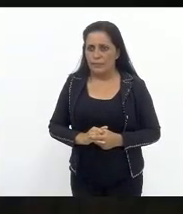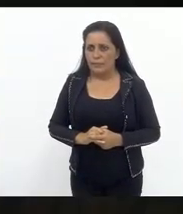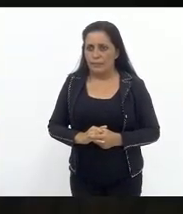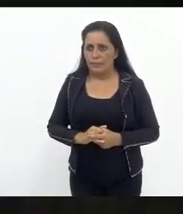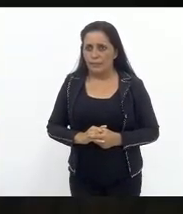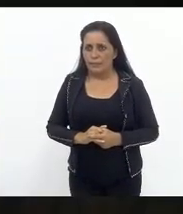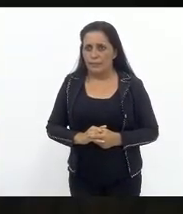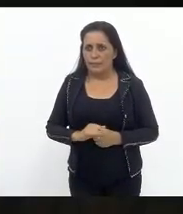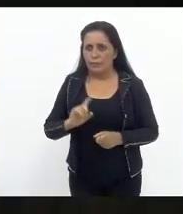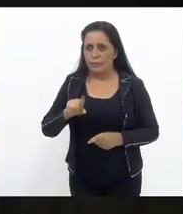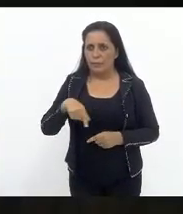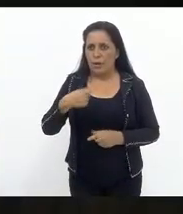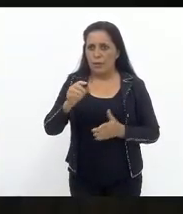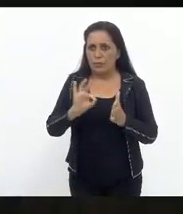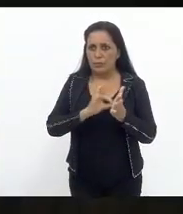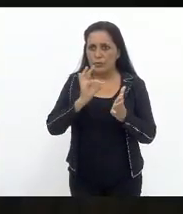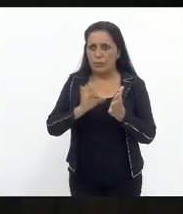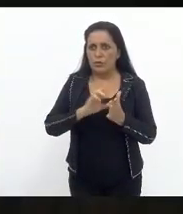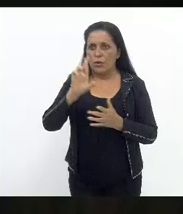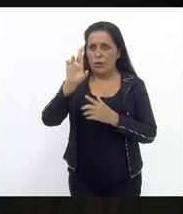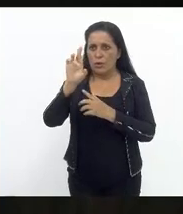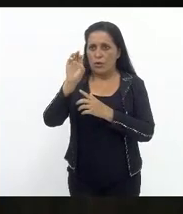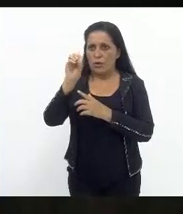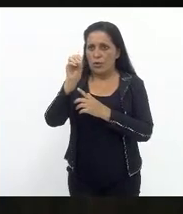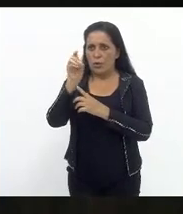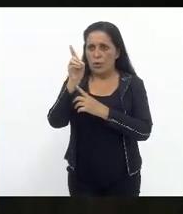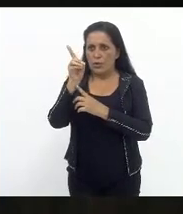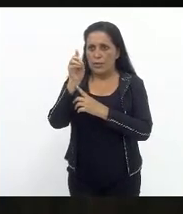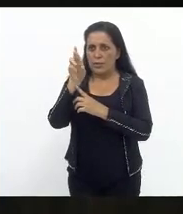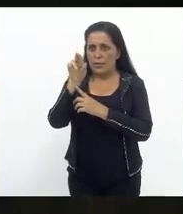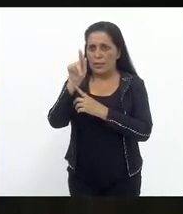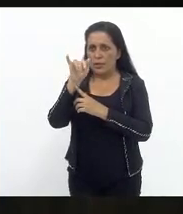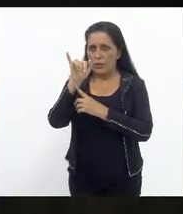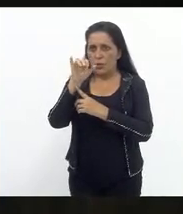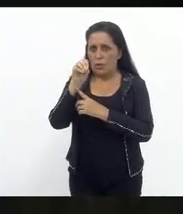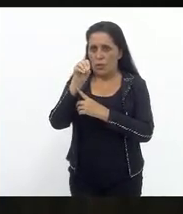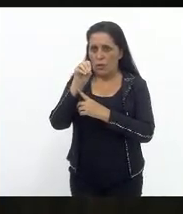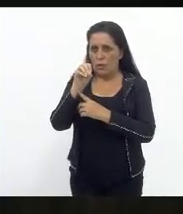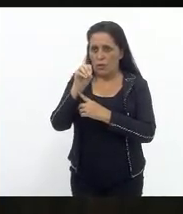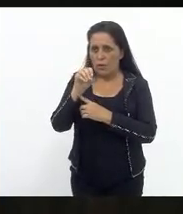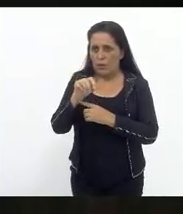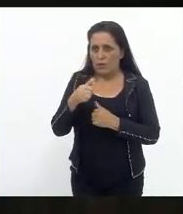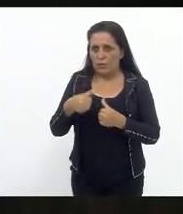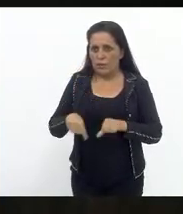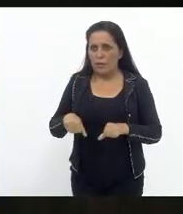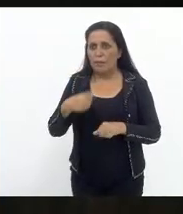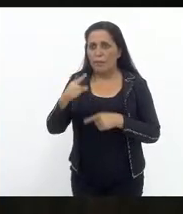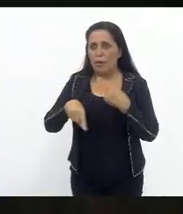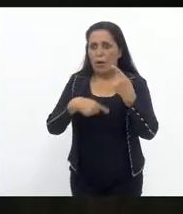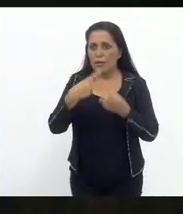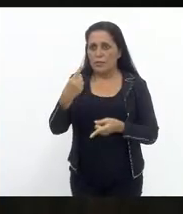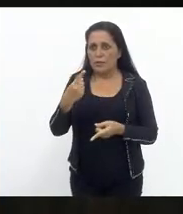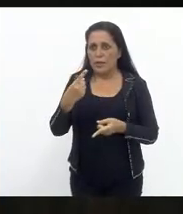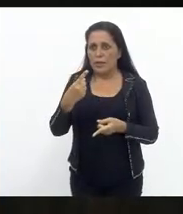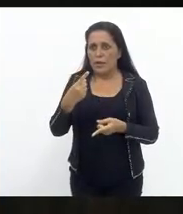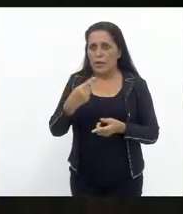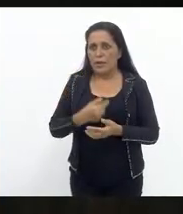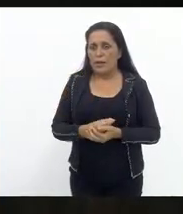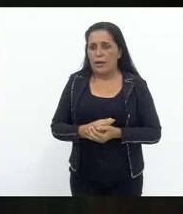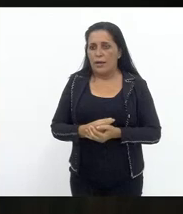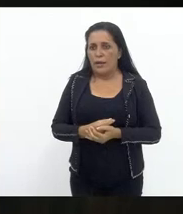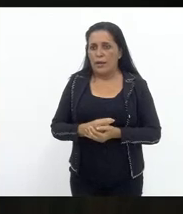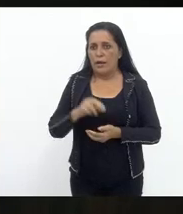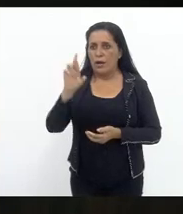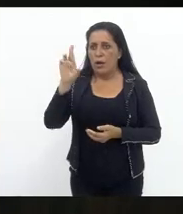Próximo orador inscrito é o nobre deputado Rodrigo Amorim. Não se encontrando presente, próxima oradora inscrita é a nobre